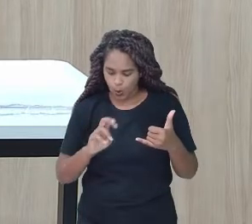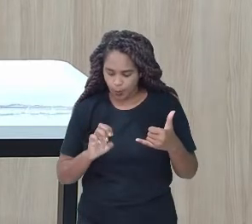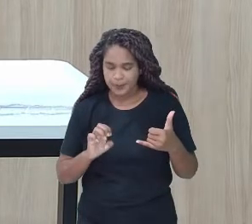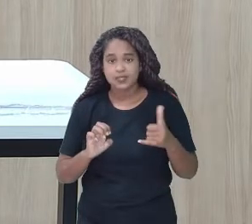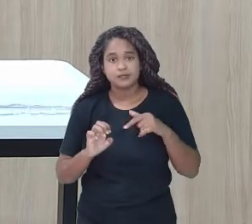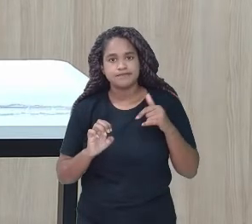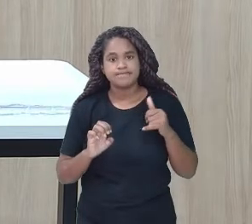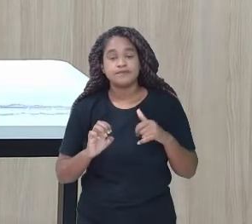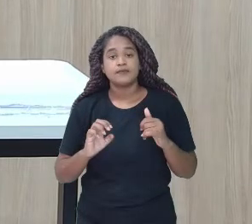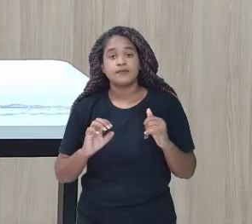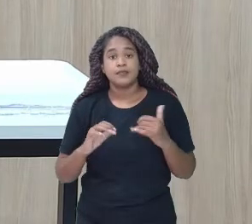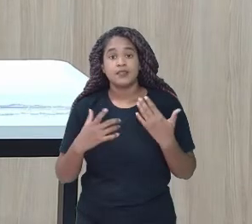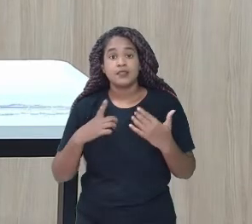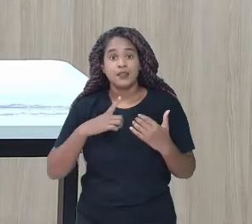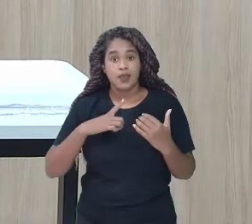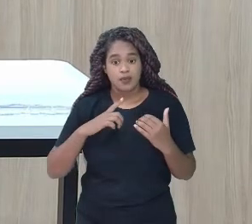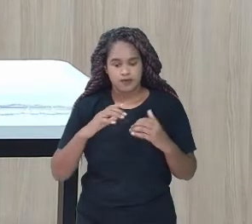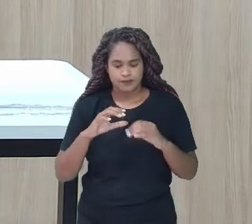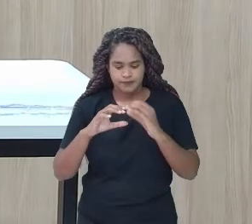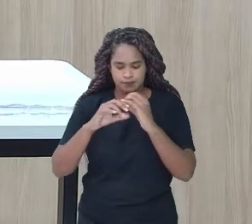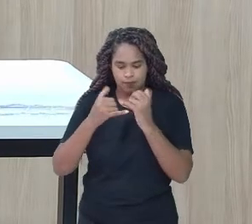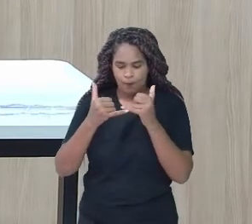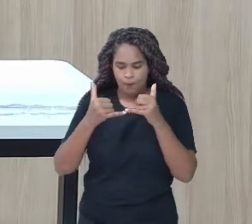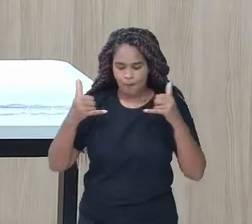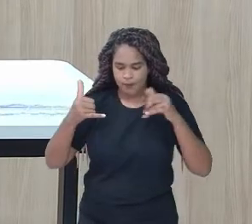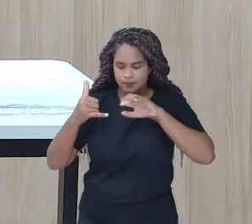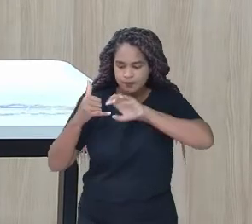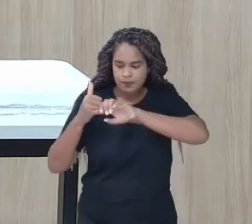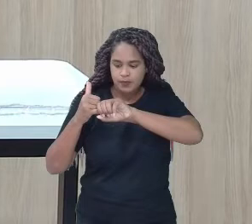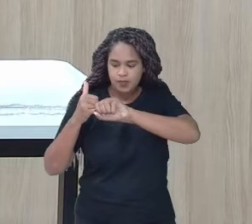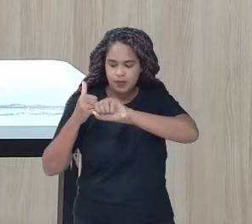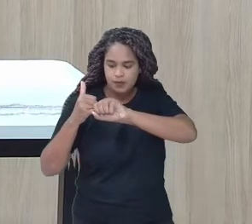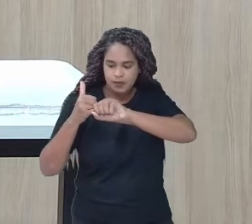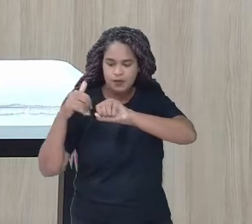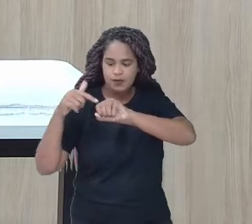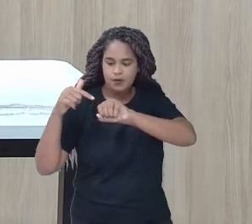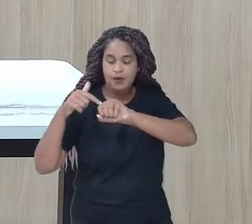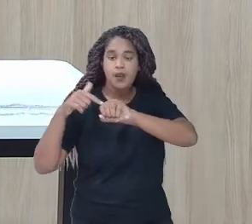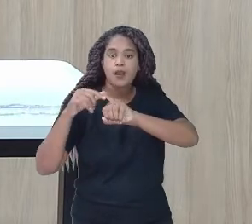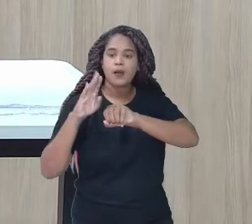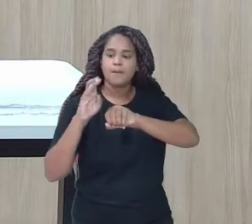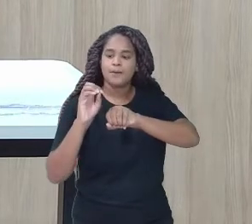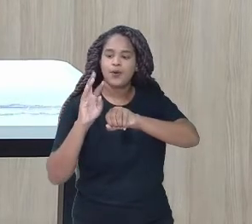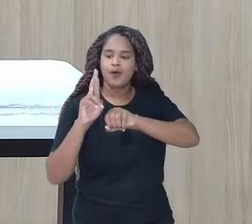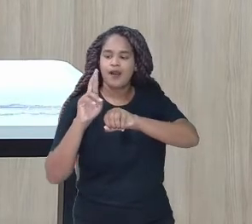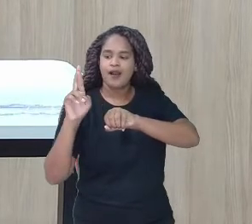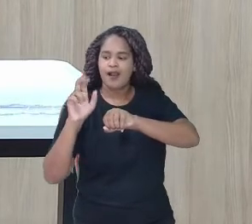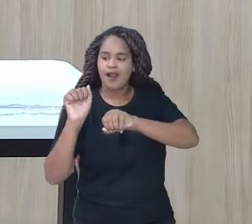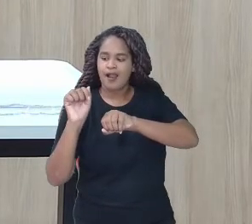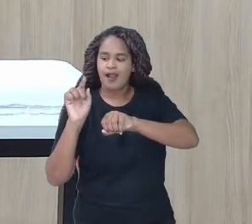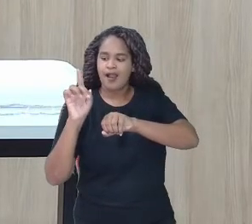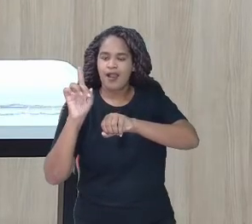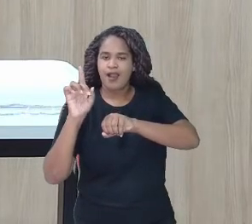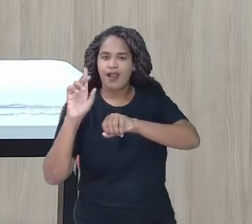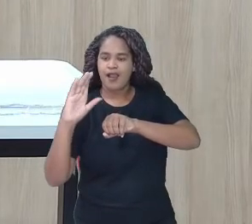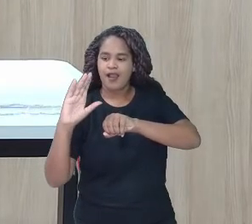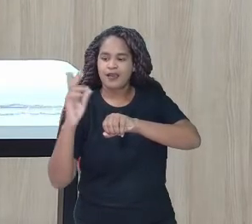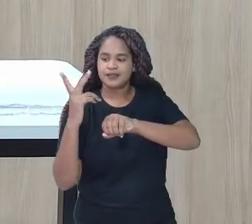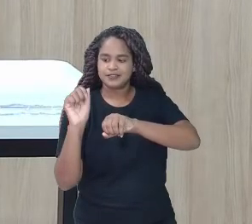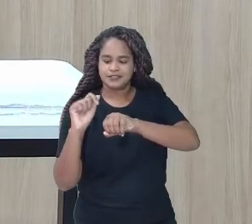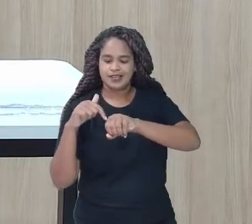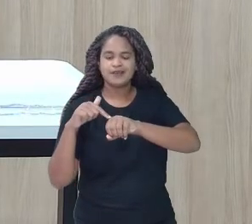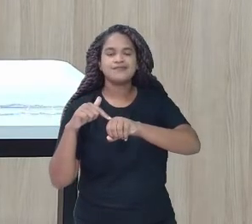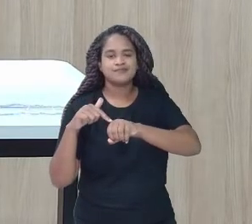fios, nós vimos que tem os isolantes, que são a borracha, quando nós aprendemos condutores e isolantes, e eu consegui formar